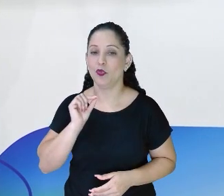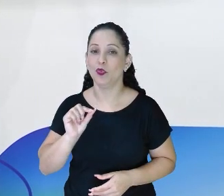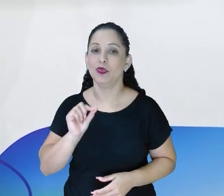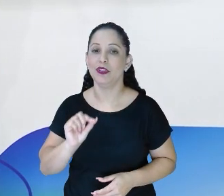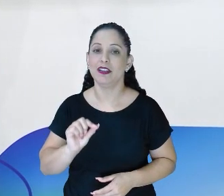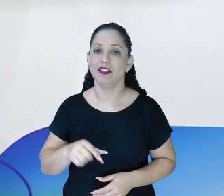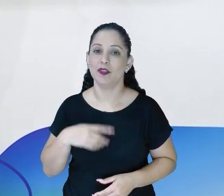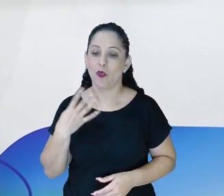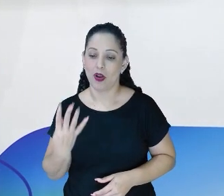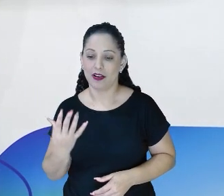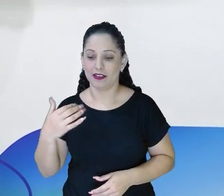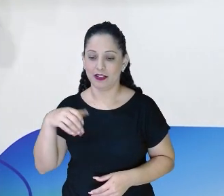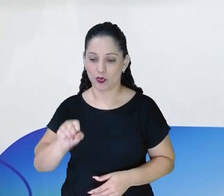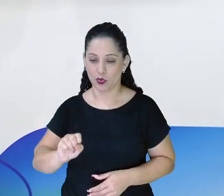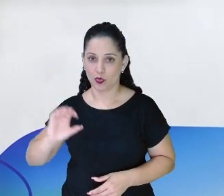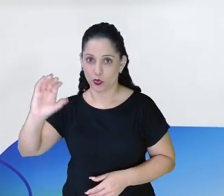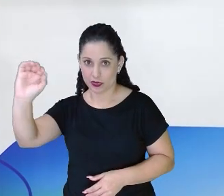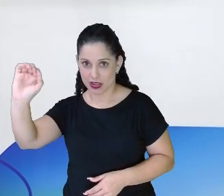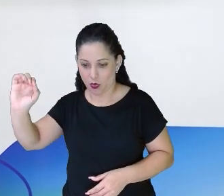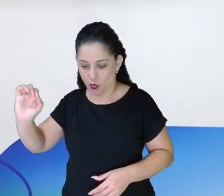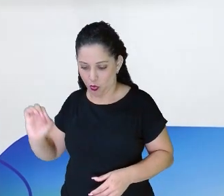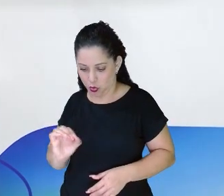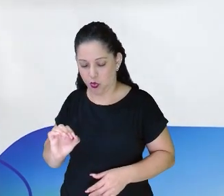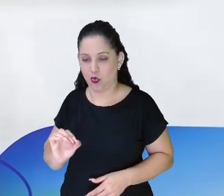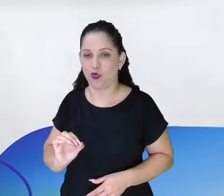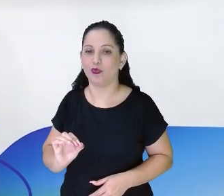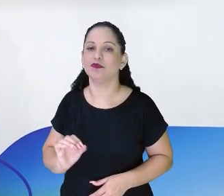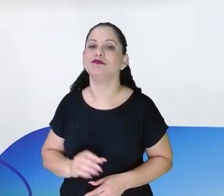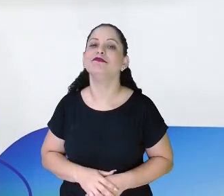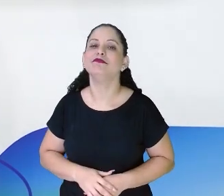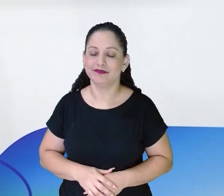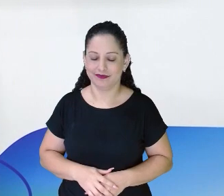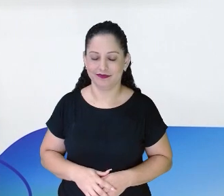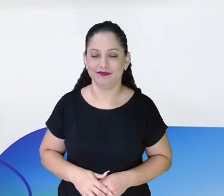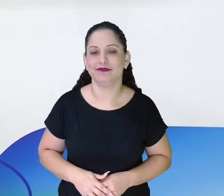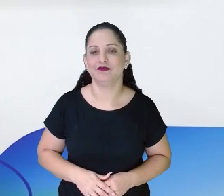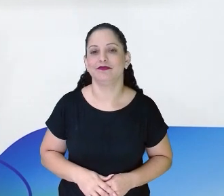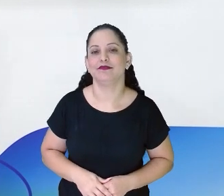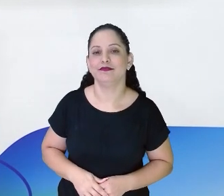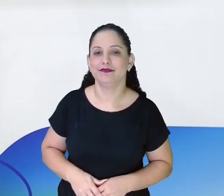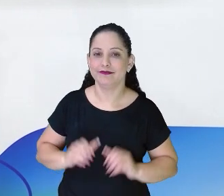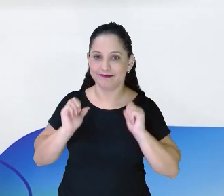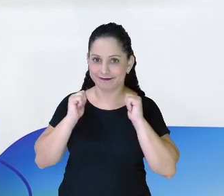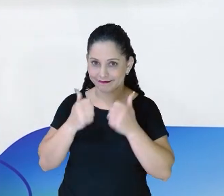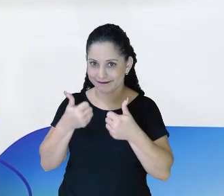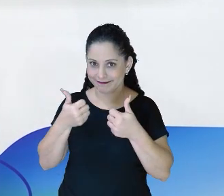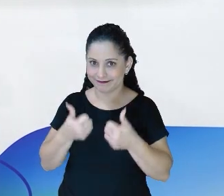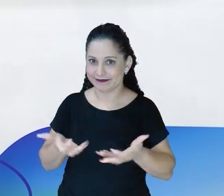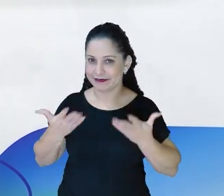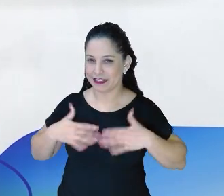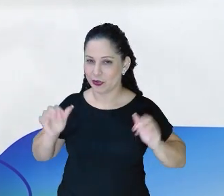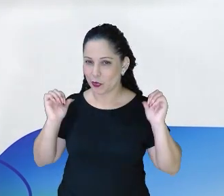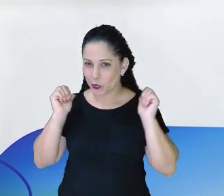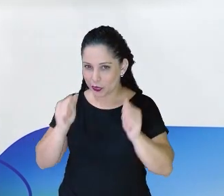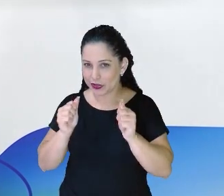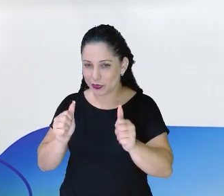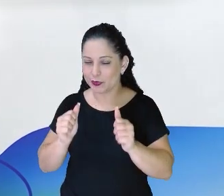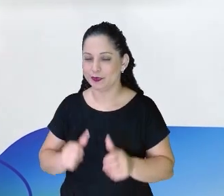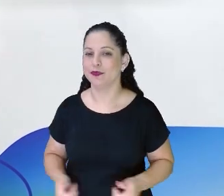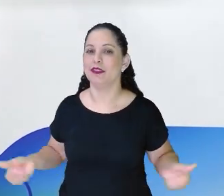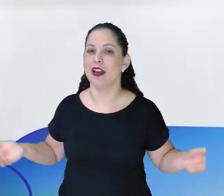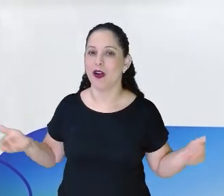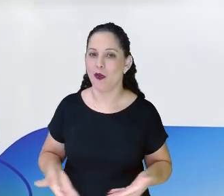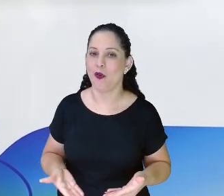vou acrescentar o zero que sobrou ali do meu dividendo. Beleza? Tranquilo até aí? Aí a